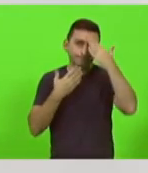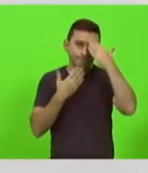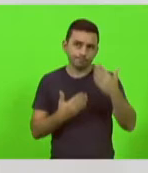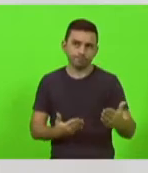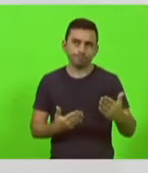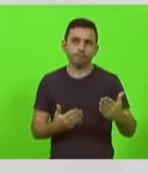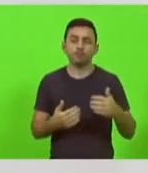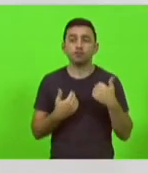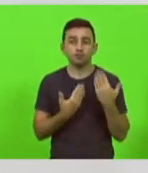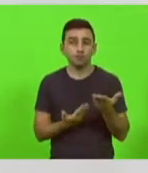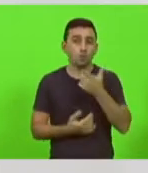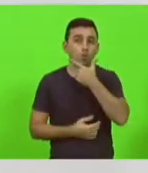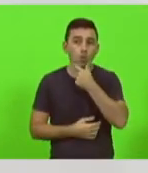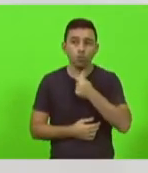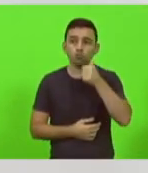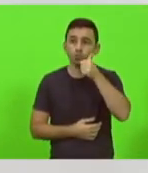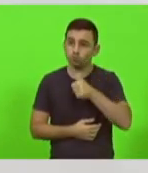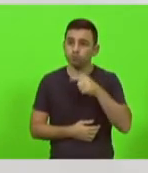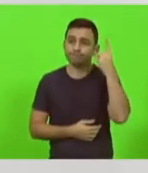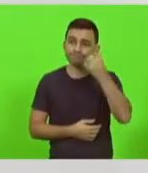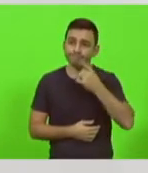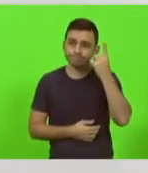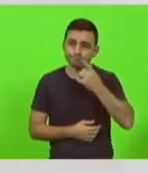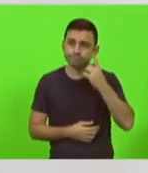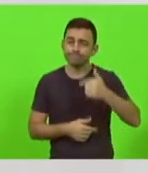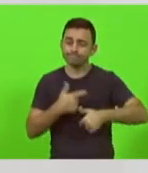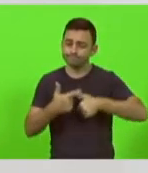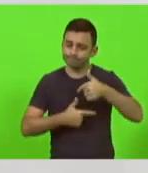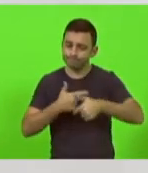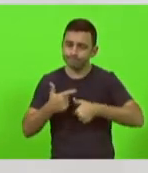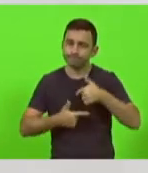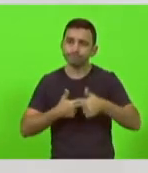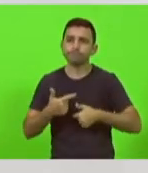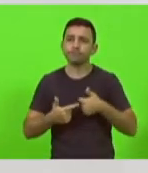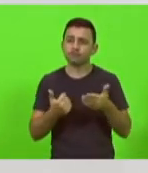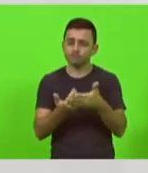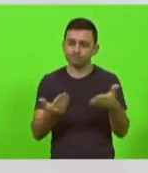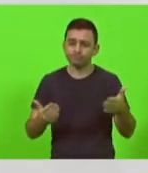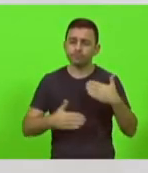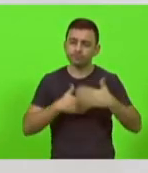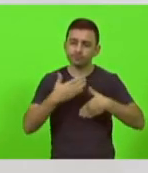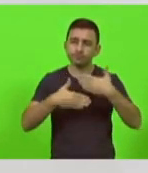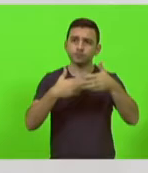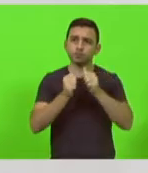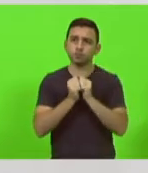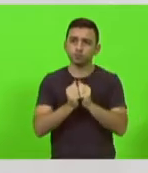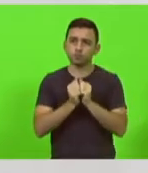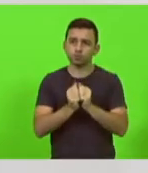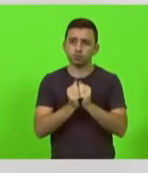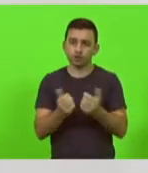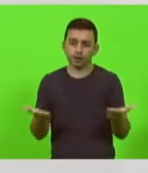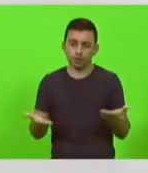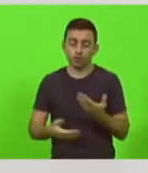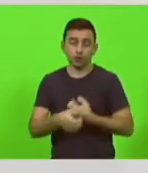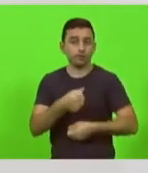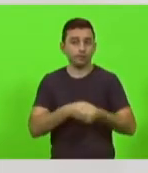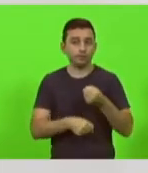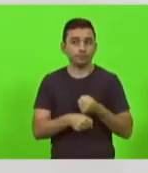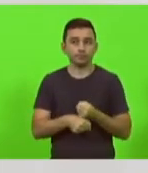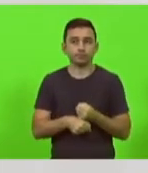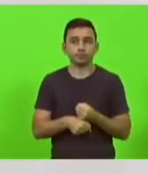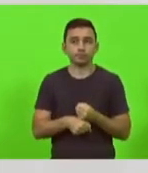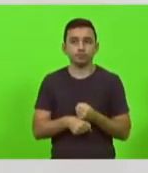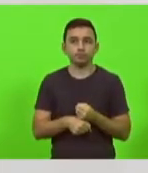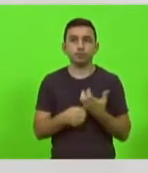aos senhores e às senhoras deputados pelo trabalho que desenvolvemos em conjunto nesse ano que passou.